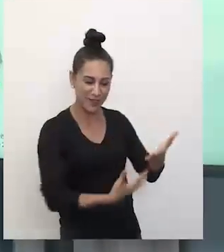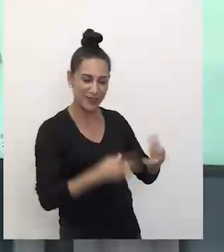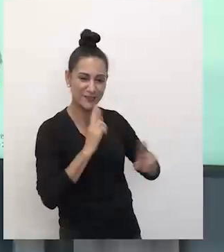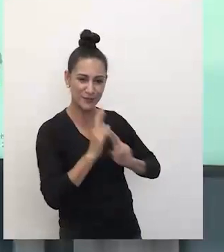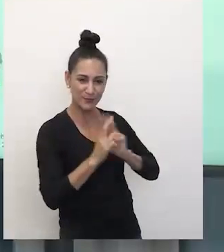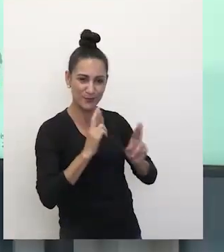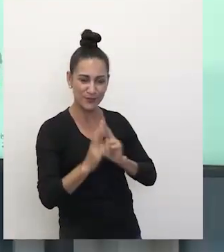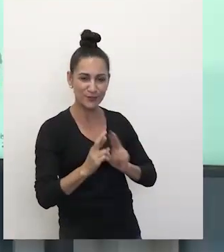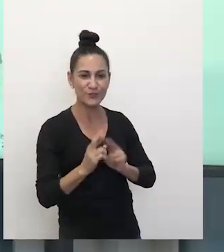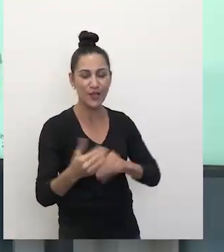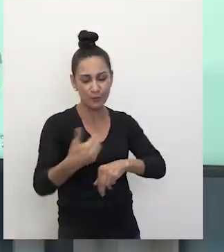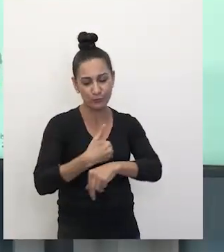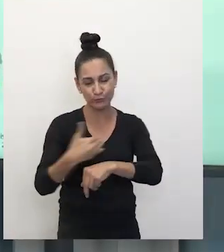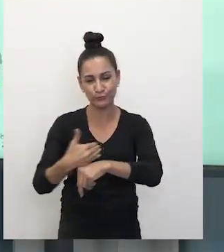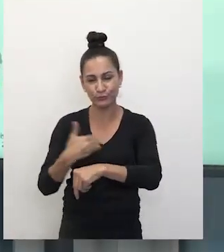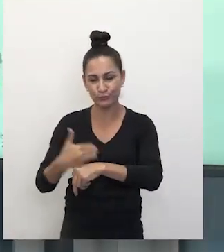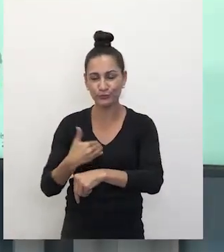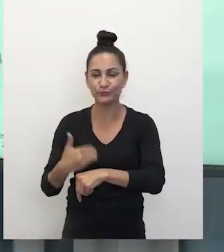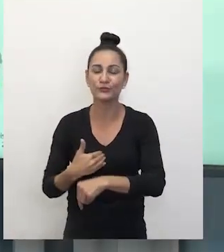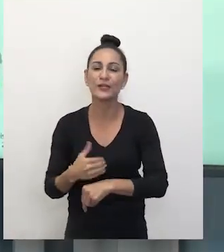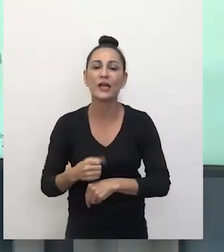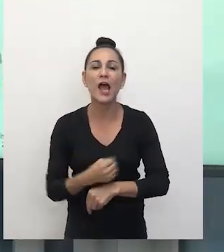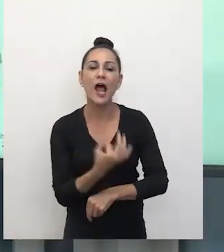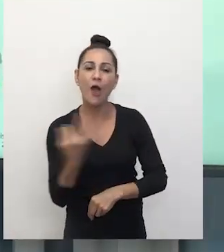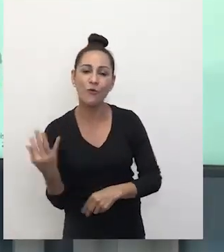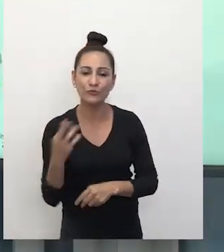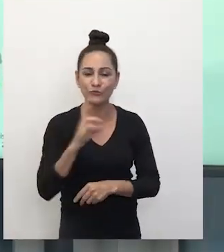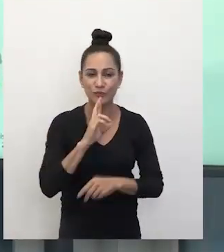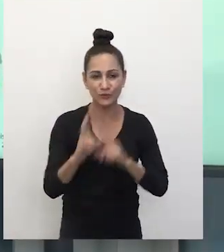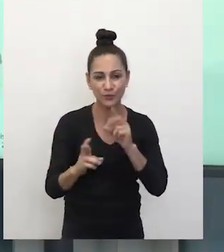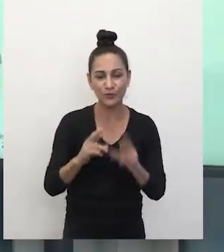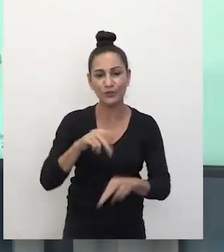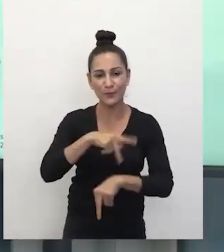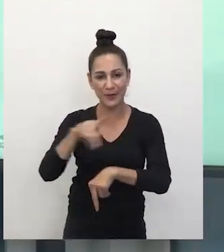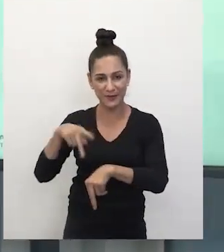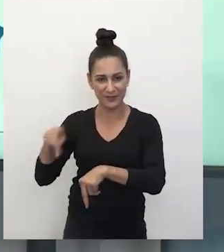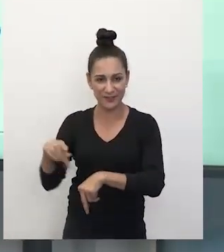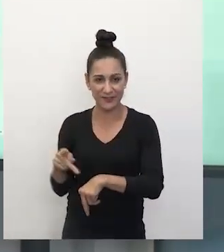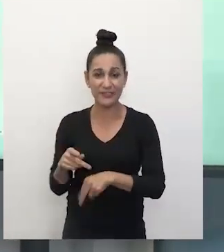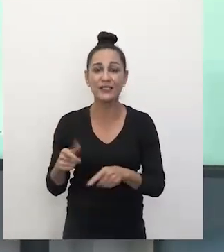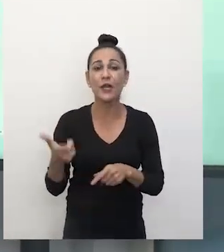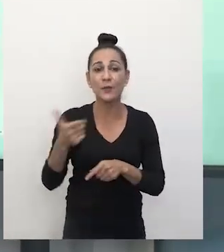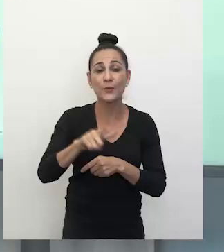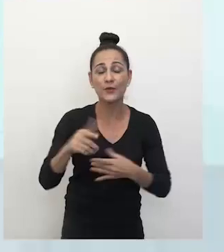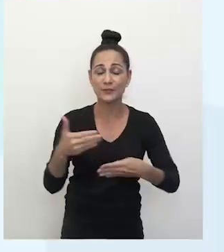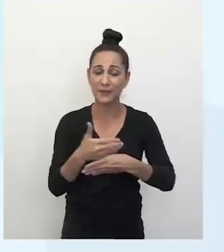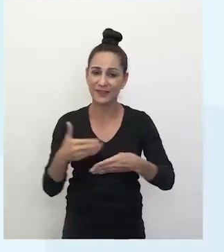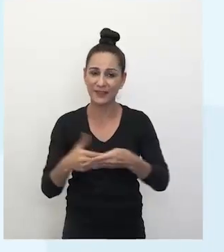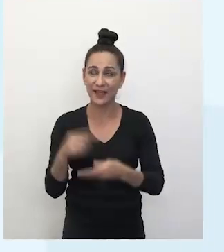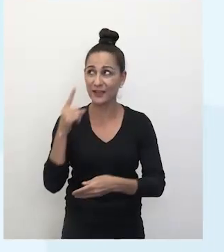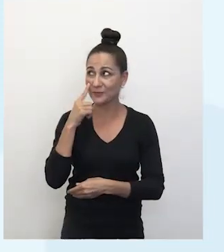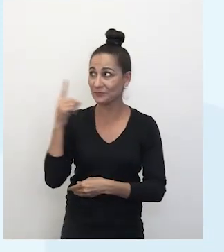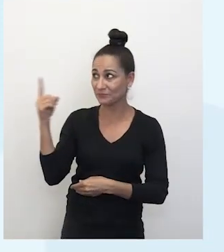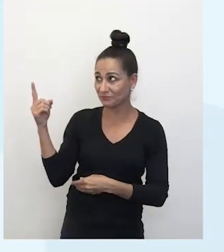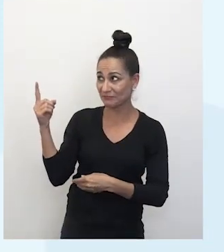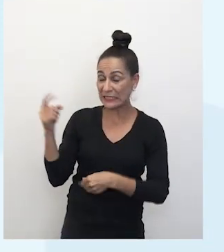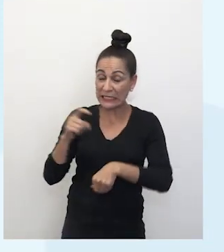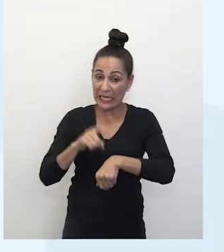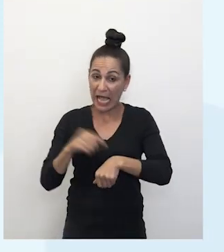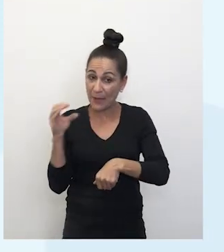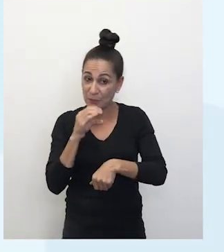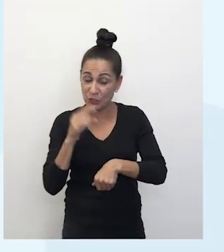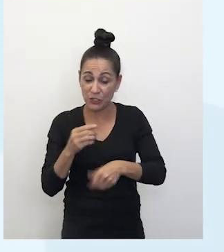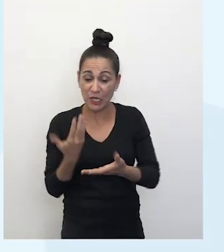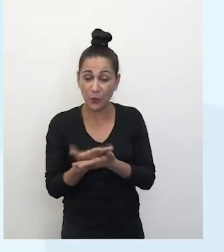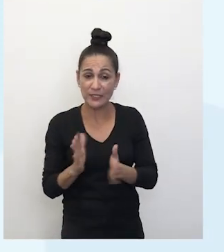essas resposta quase todos aí não é respondendo alguns países aí vamos lá para próxima tela né rapidinho que a aula já tá acabando